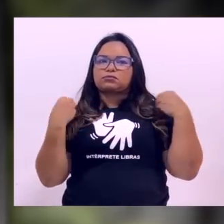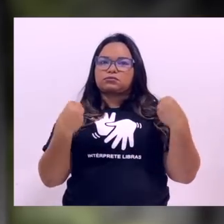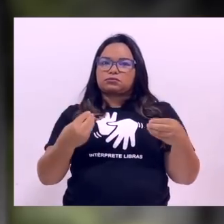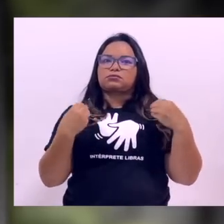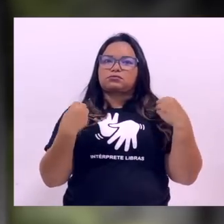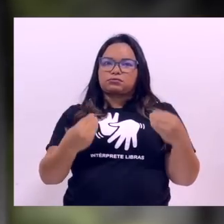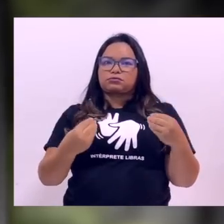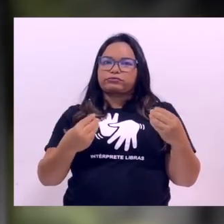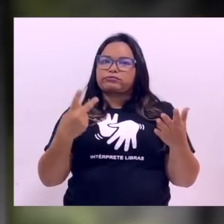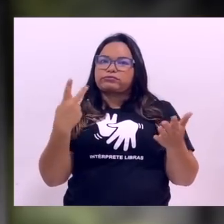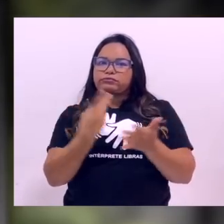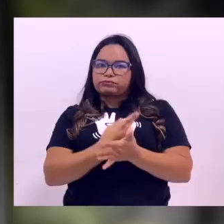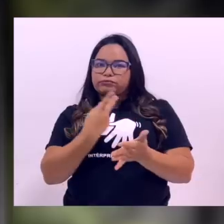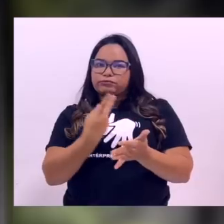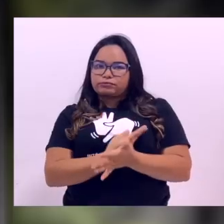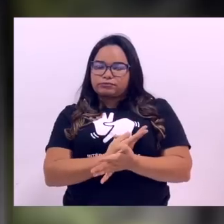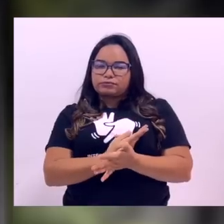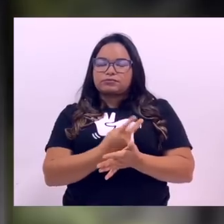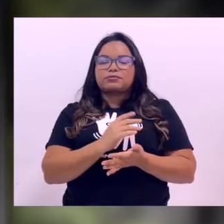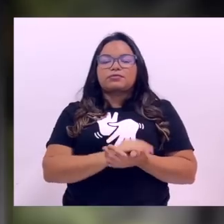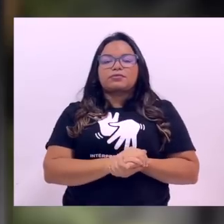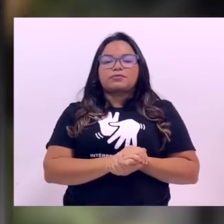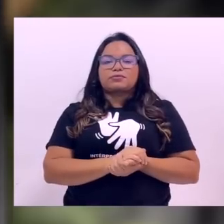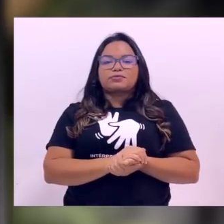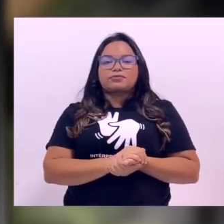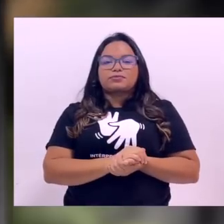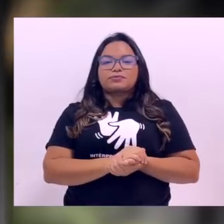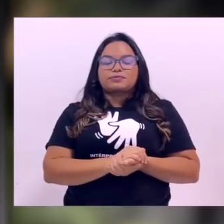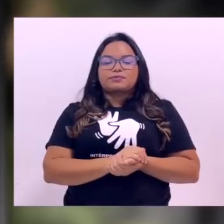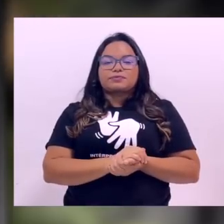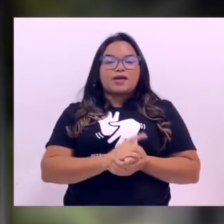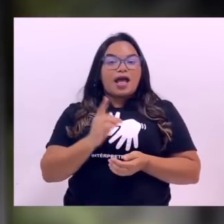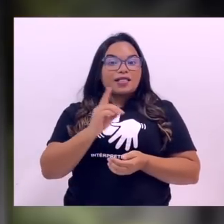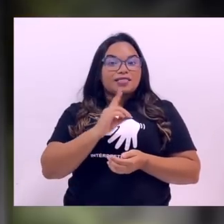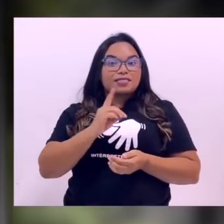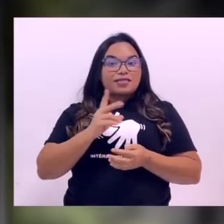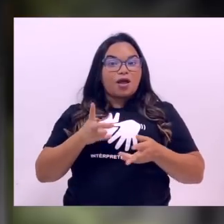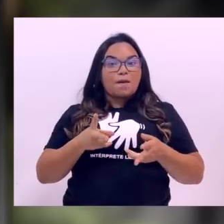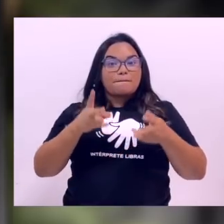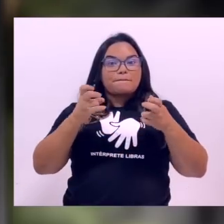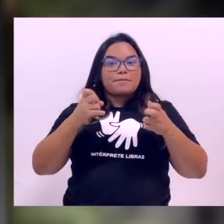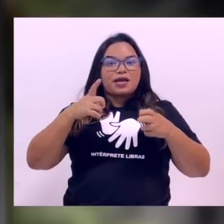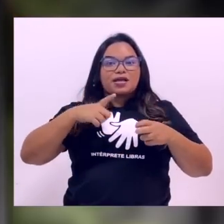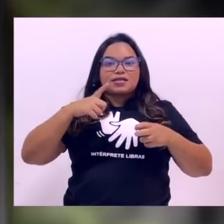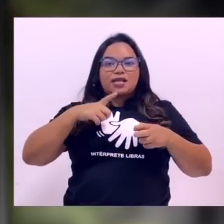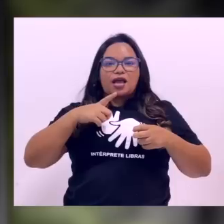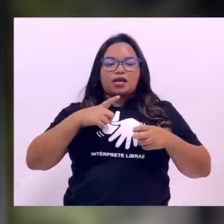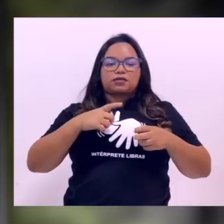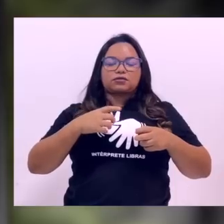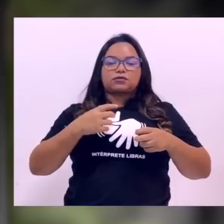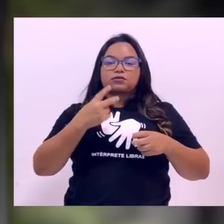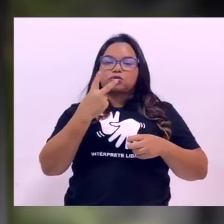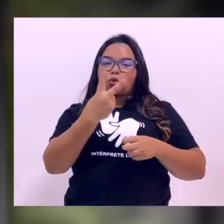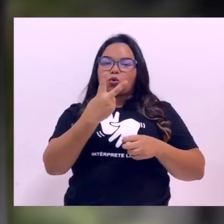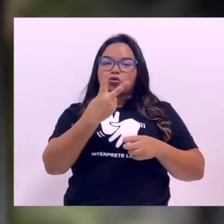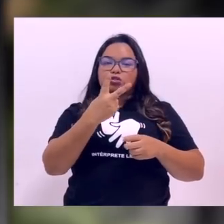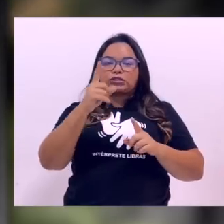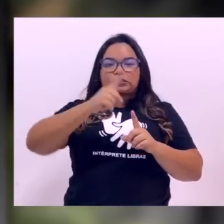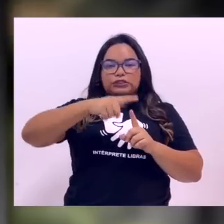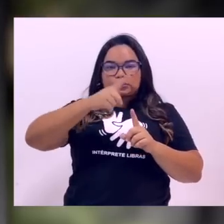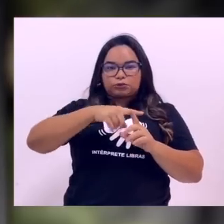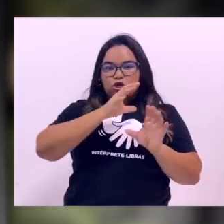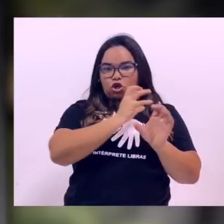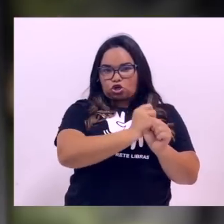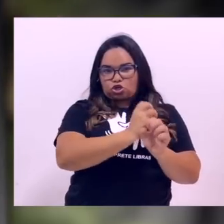errada. Como é possível cometer pequenos erros como este? Obviamente, não perceberam que há 2 sistemas de contagem.